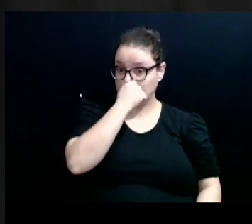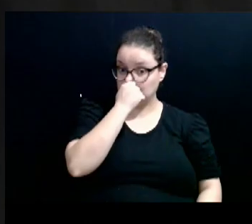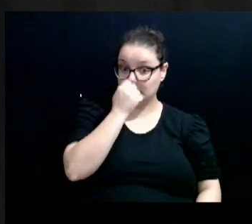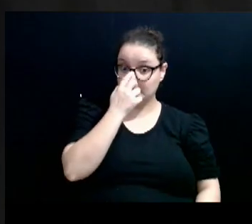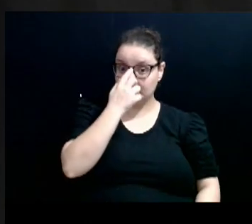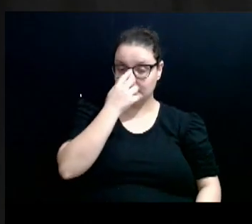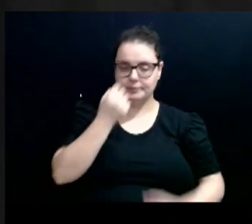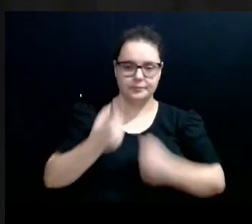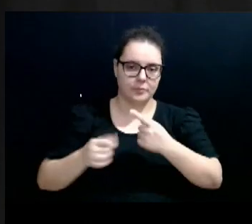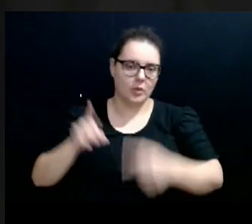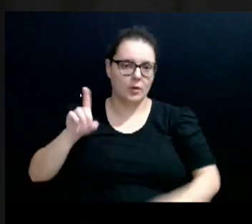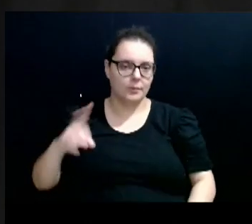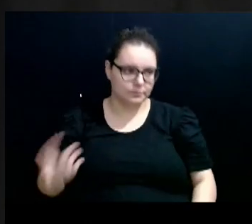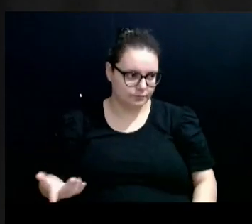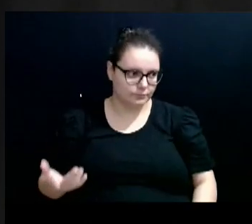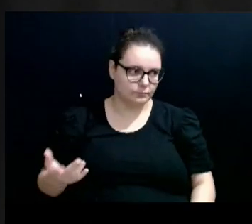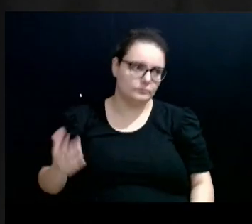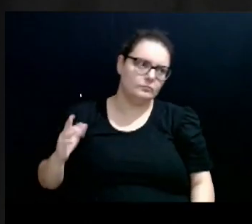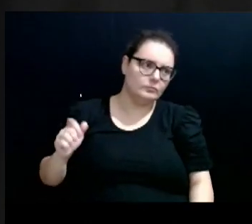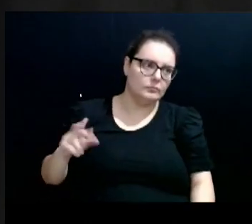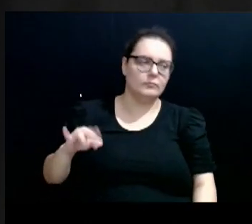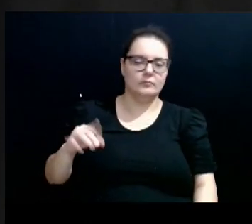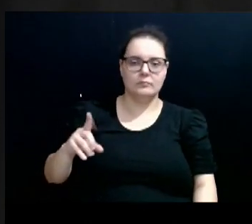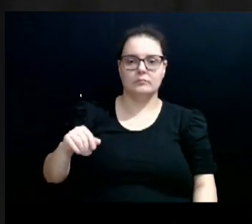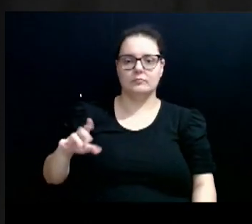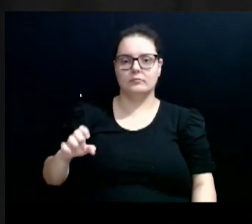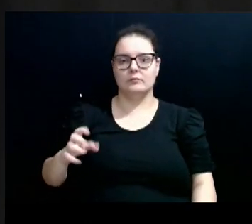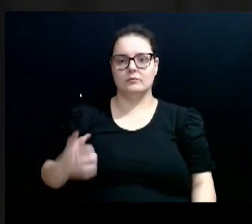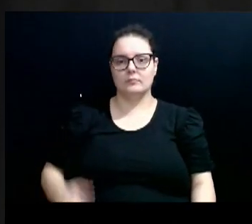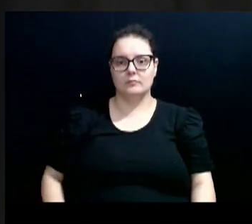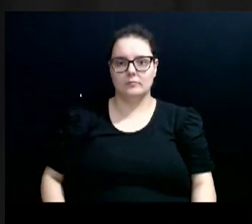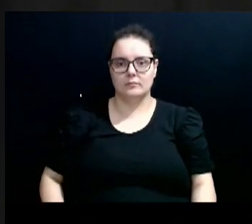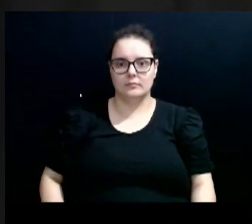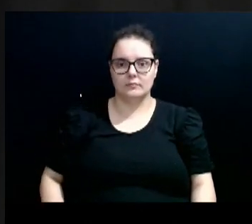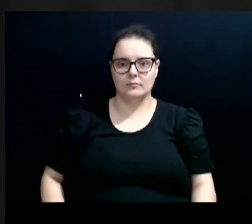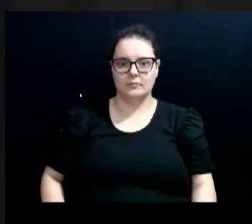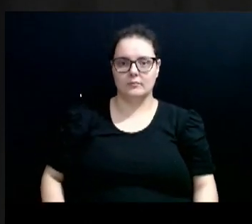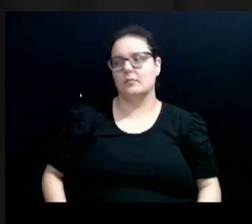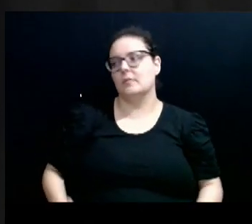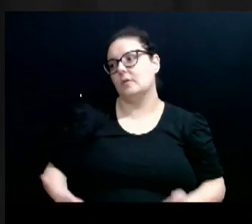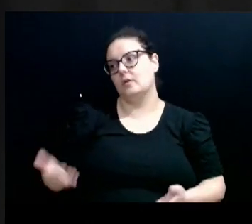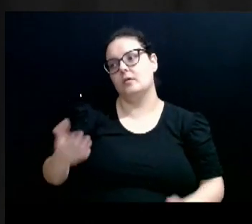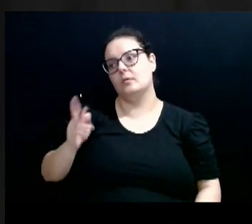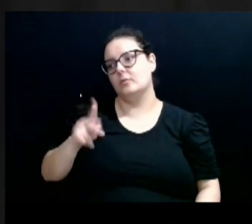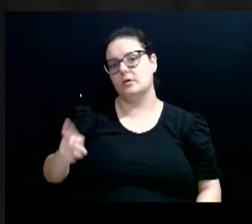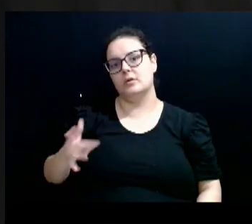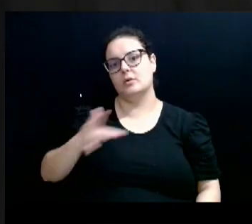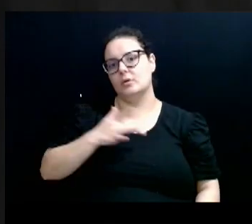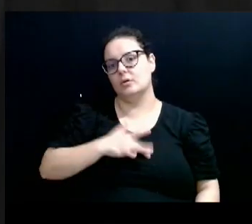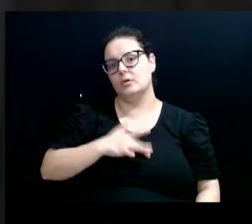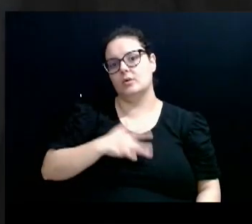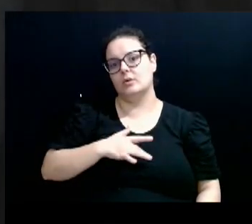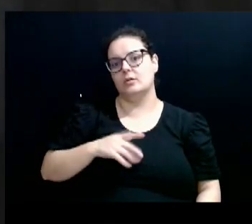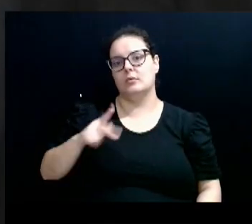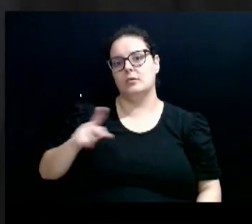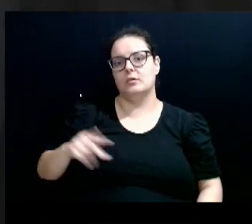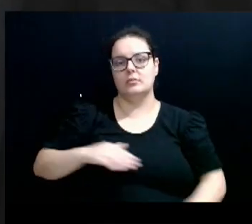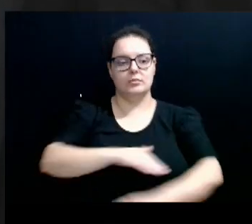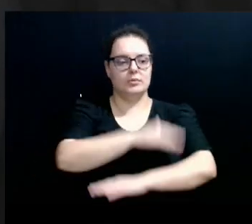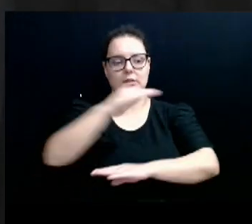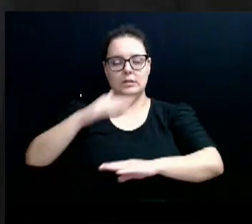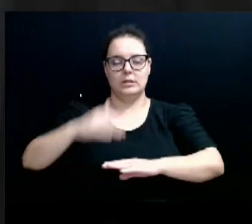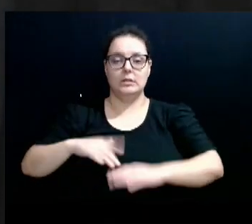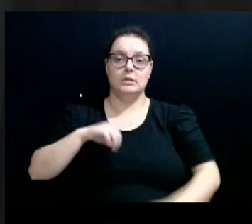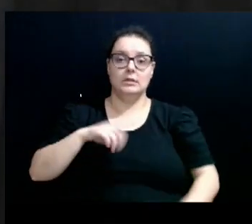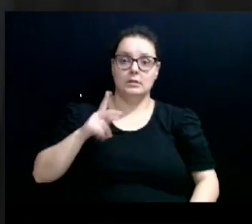caridade, falam, eu vou levar para os professores, sabe? Coitadinho, tem professor que fica direto, porque sabe que tem professor que ele dá